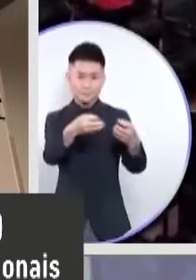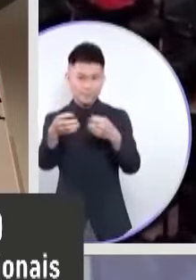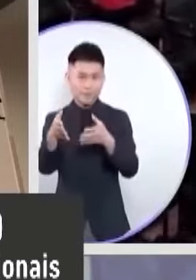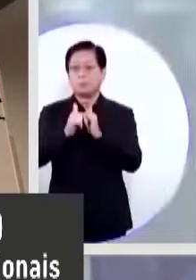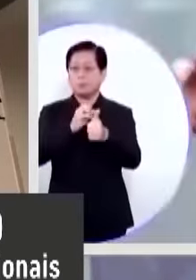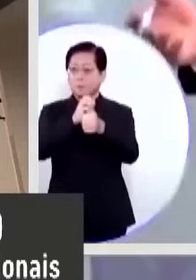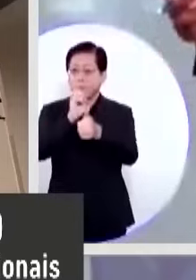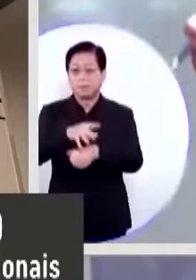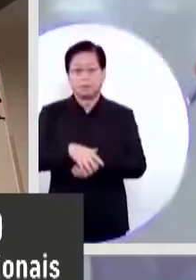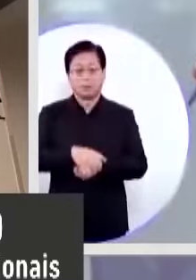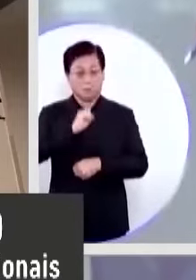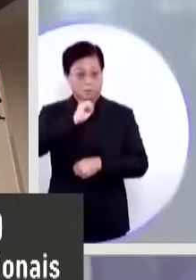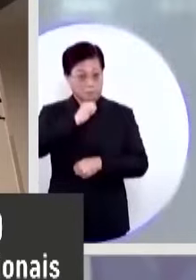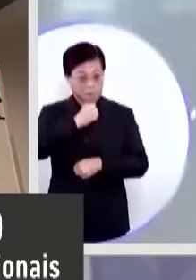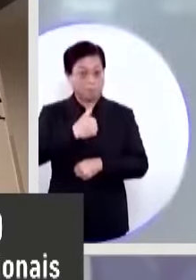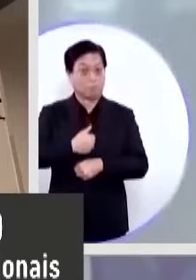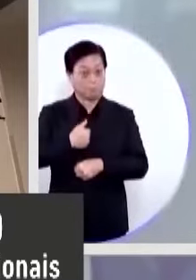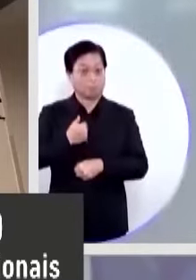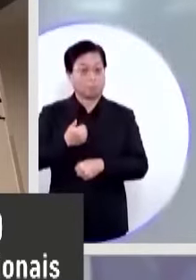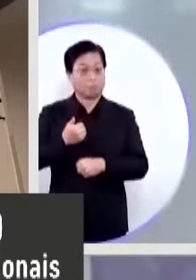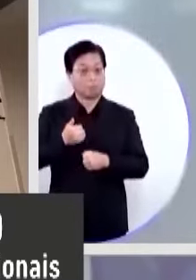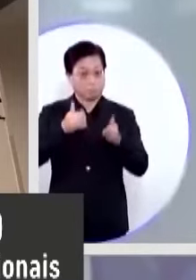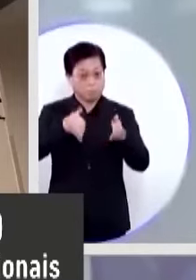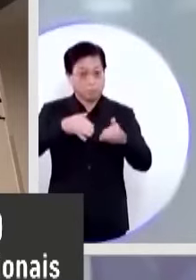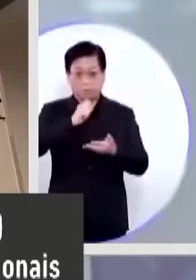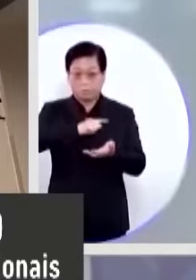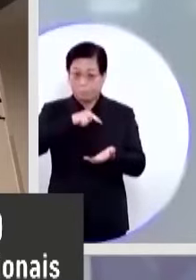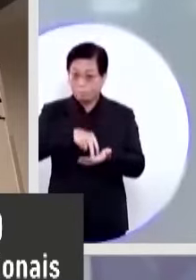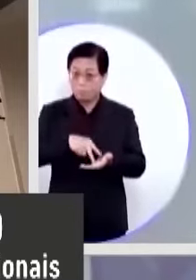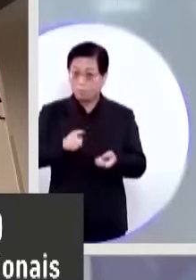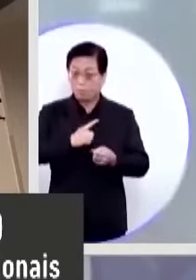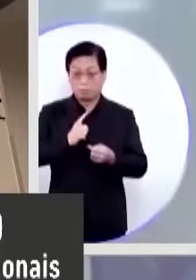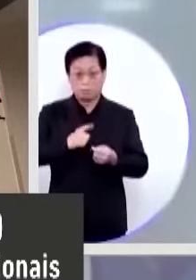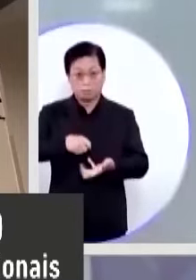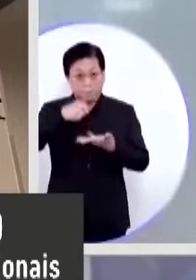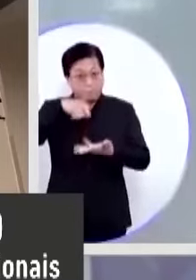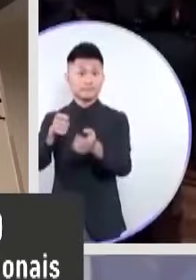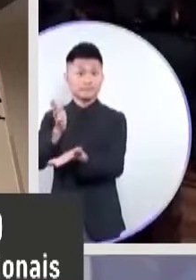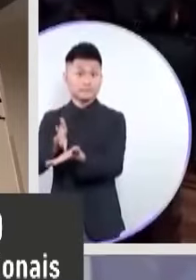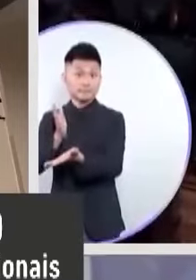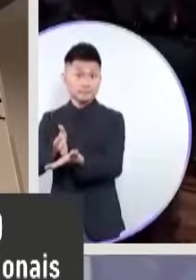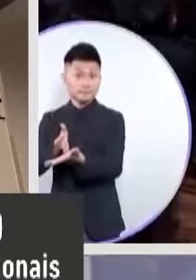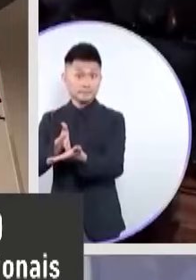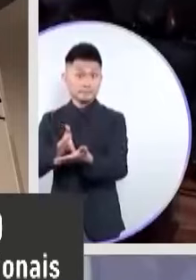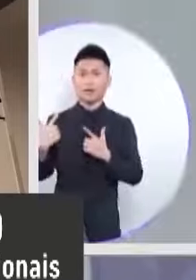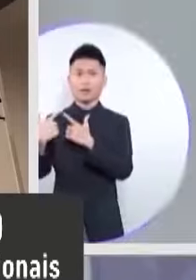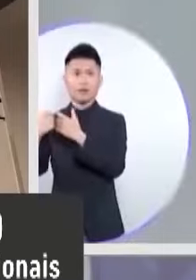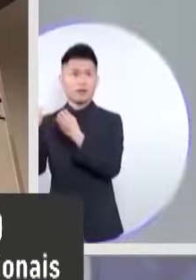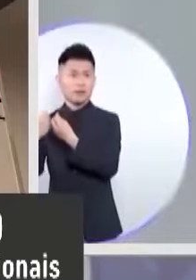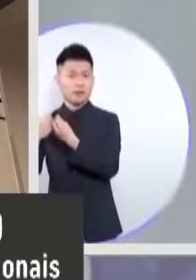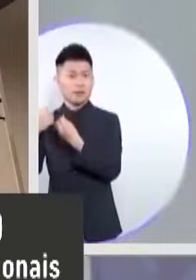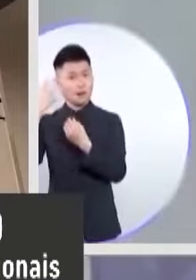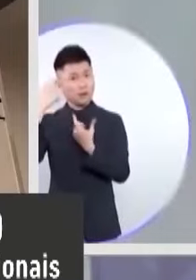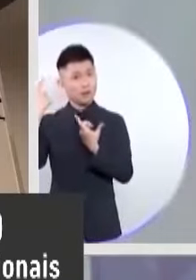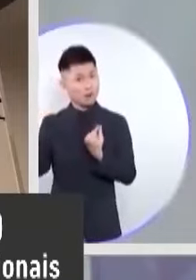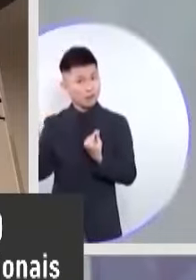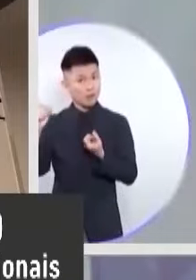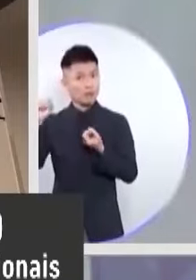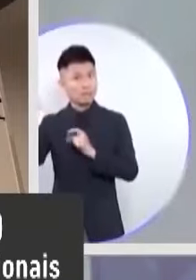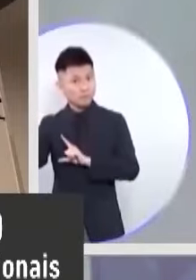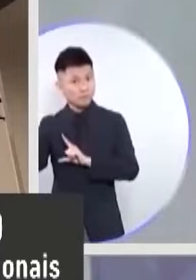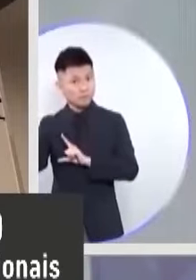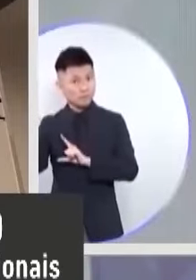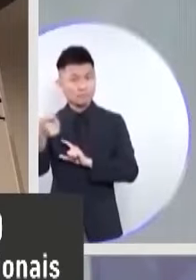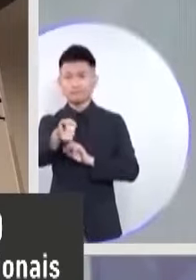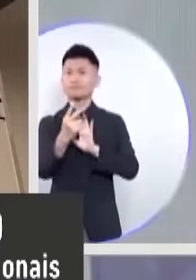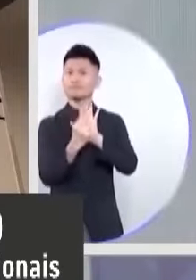taxação de importação de produtos chineses né Porque se os Estados Unidos eh tomar algumas atitudes retaliatórias